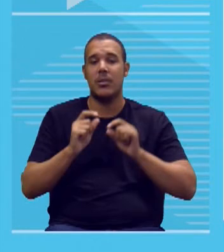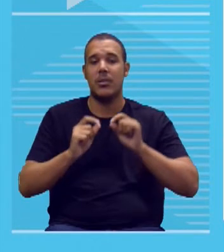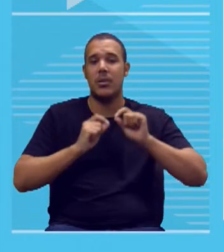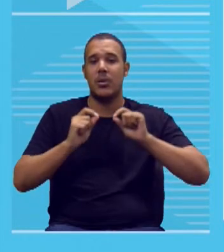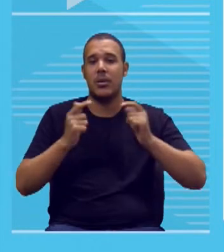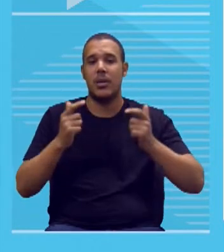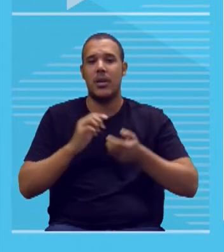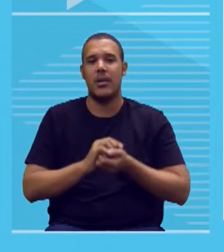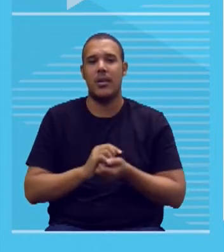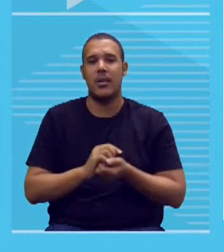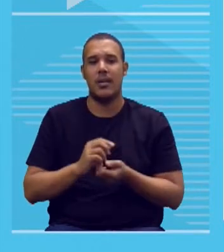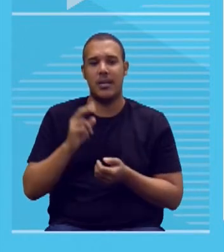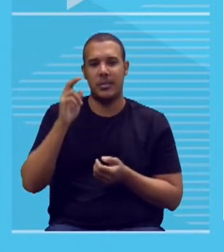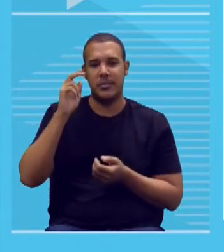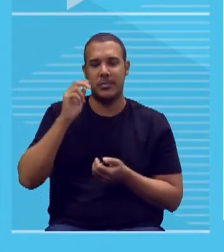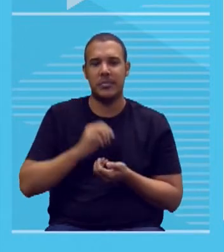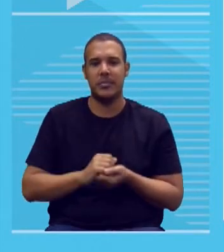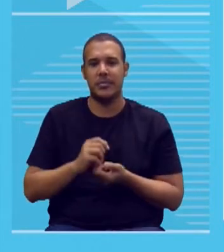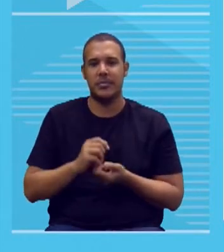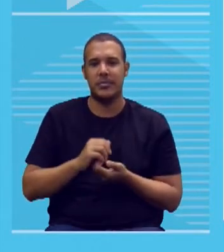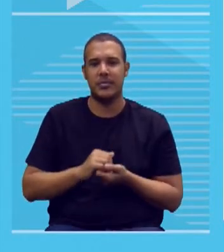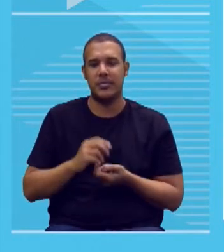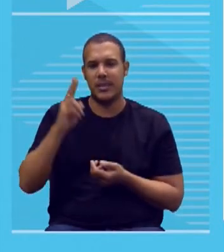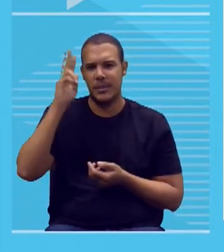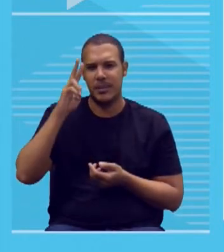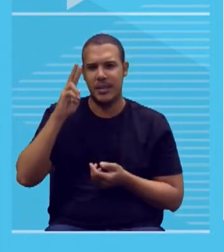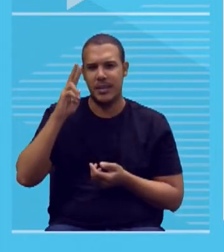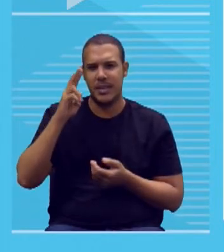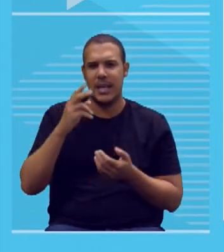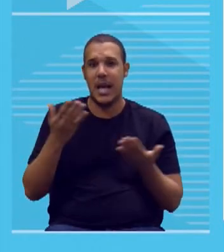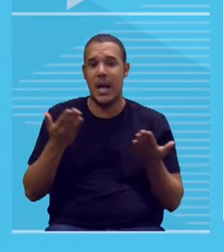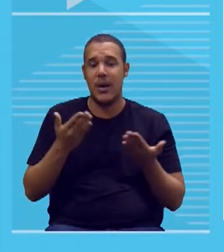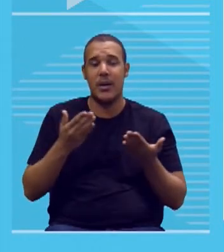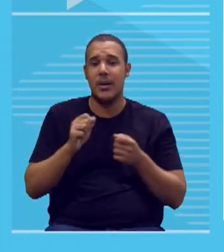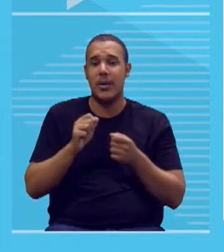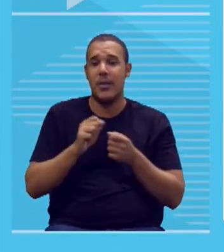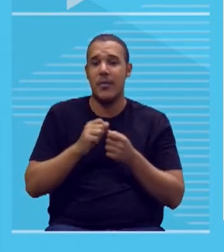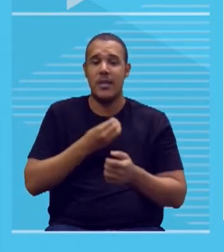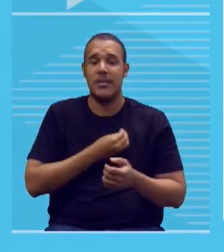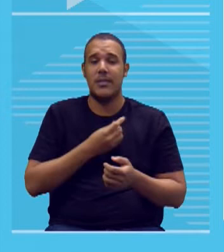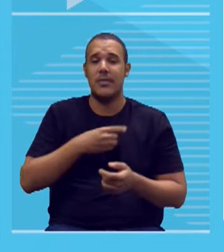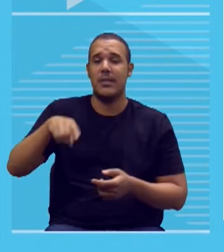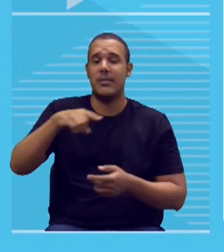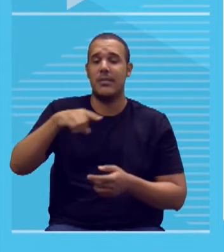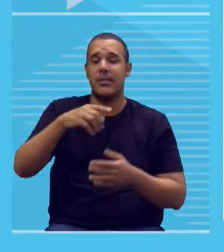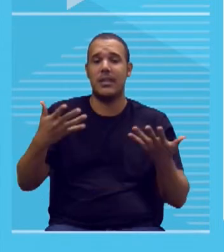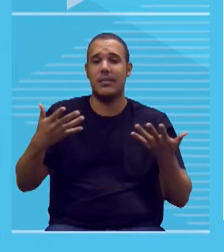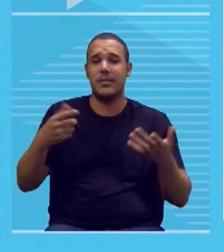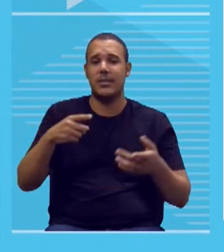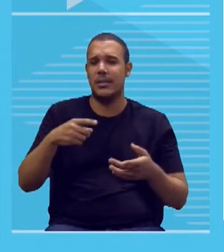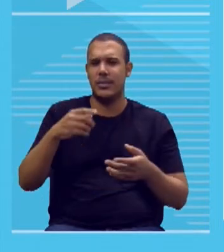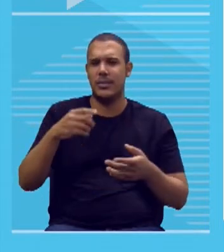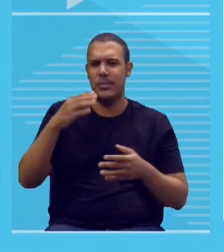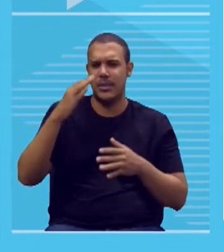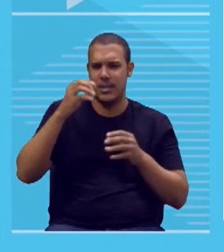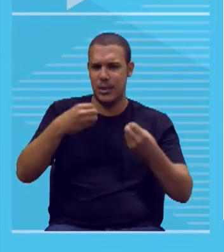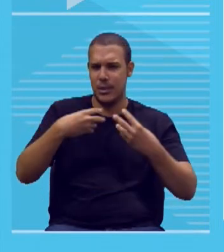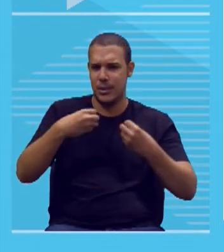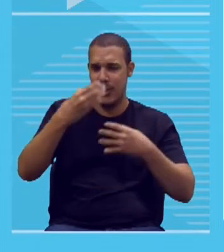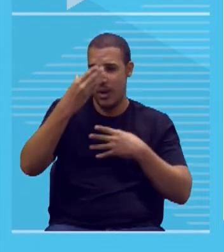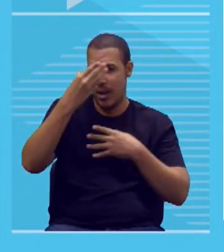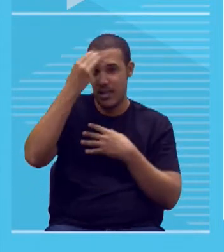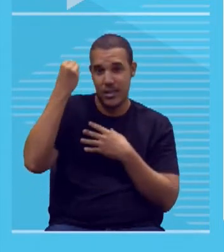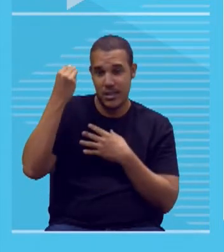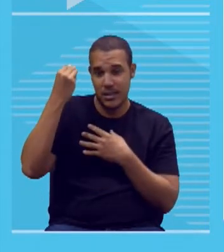Lembra daquela música agora que faço eu da vida sem você Você não me ensinou a